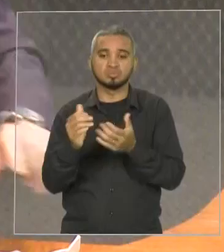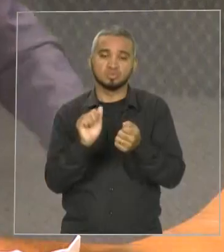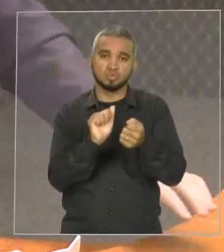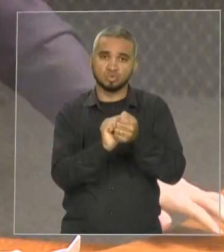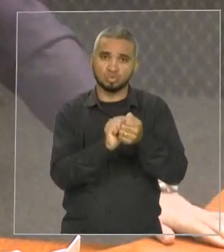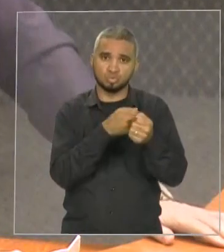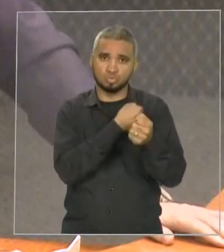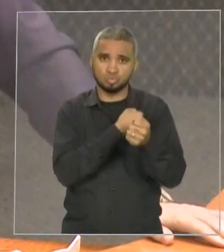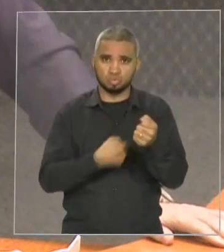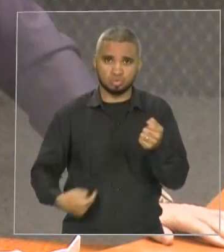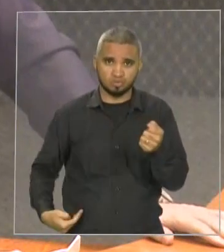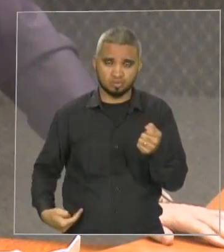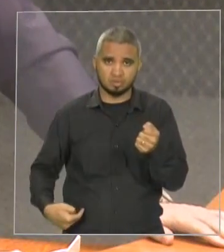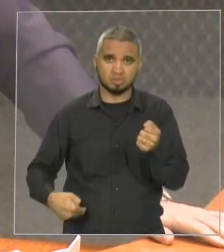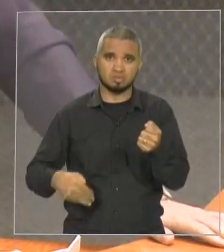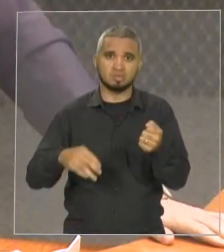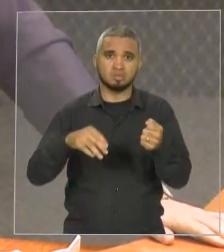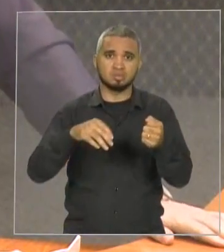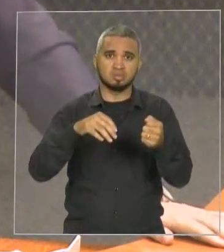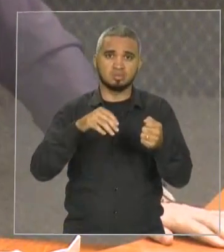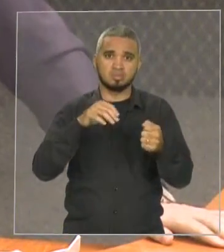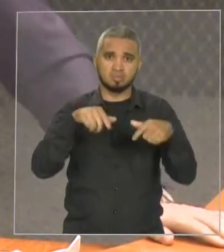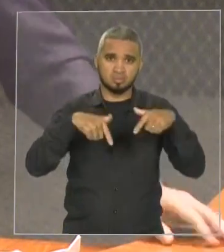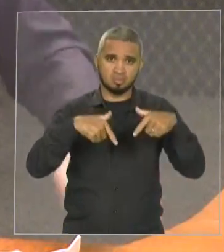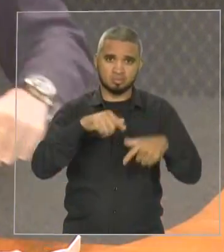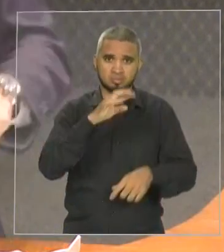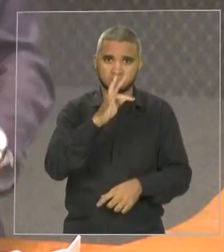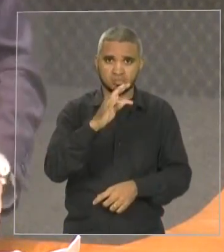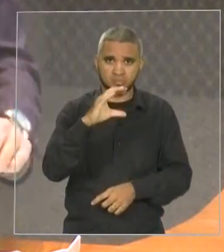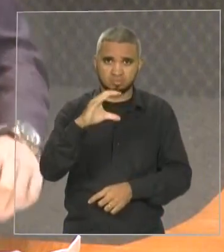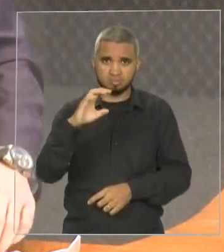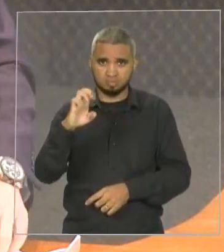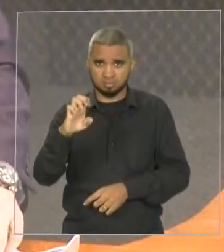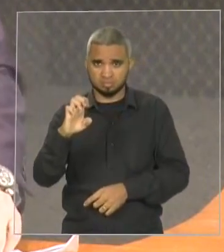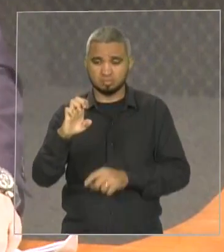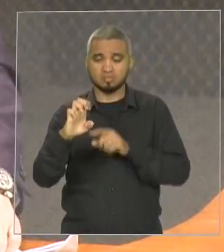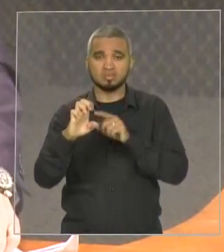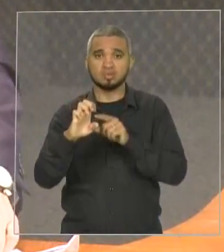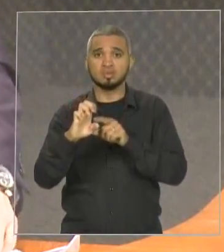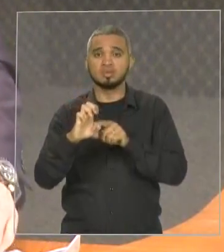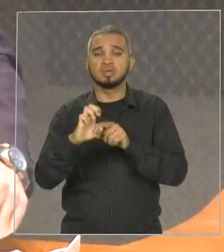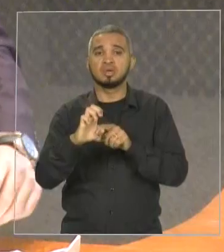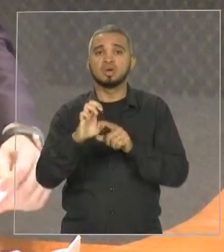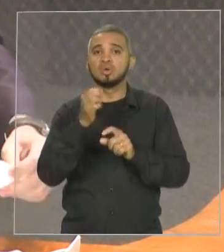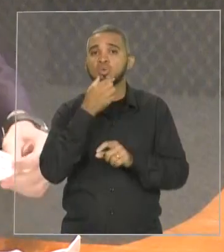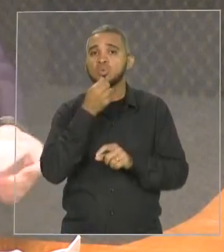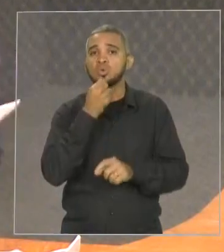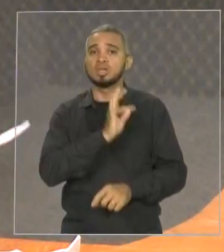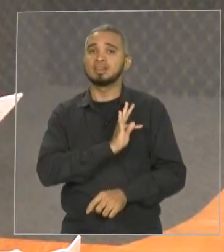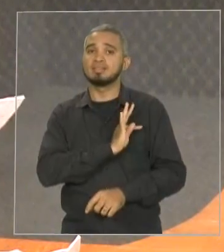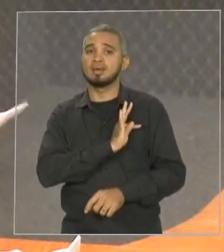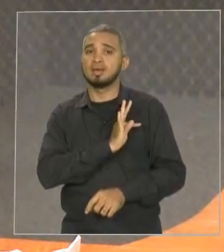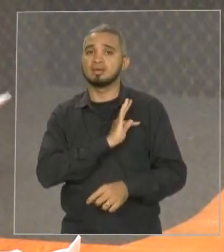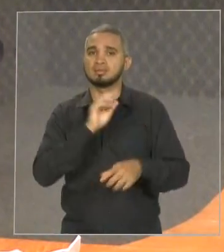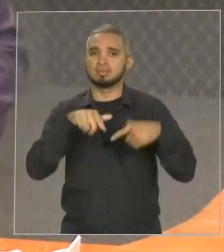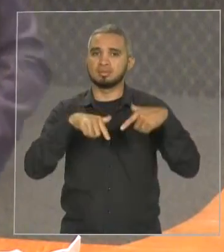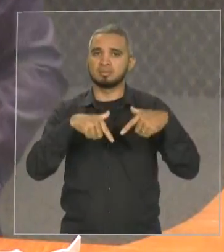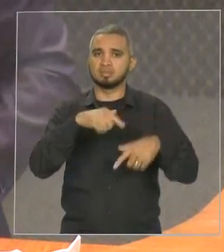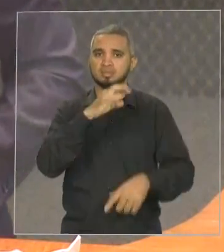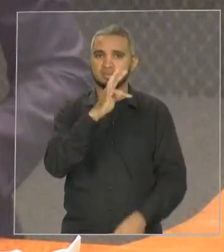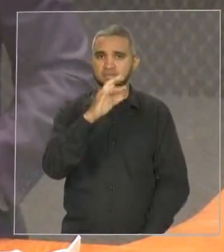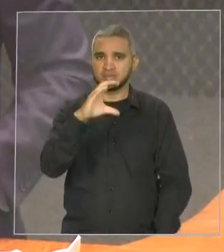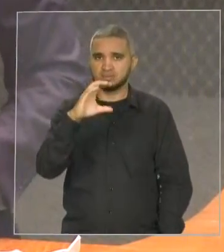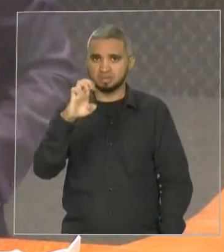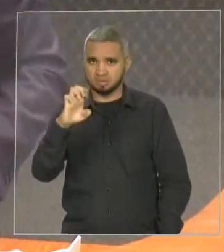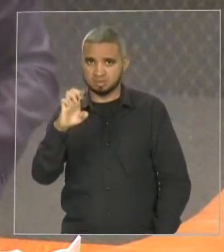aos conselheiros do TCE. E aí, um dos conselheiros solicita a unidade técnica de controle externo, muito respeitada em todo o